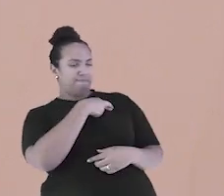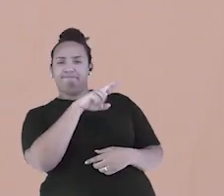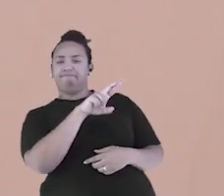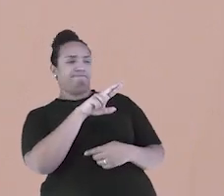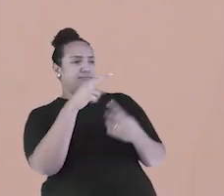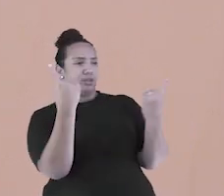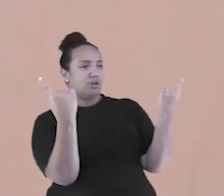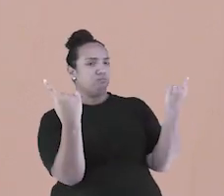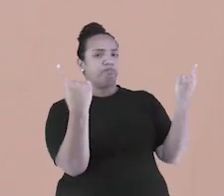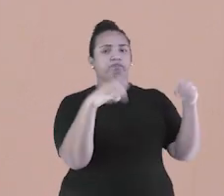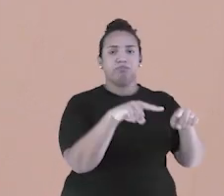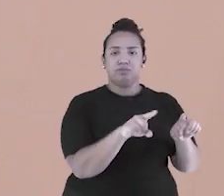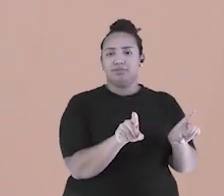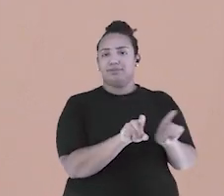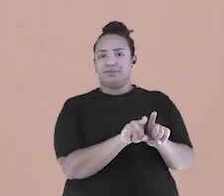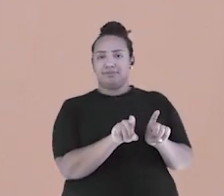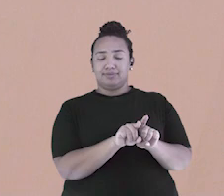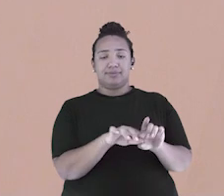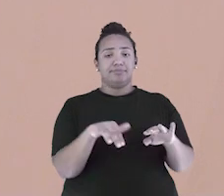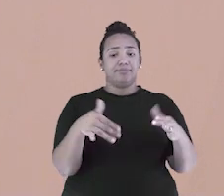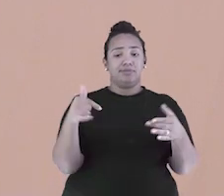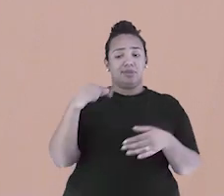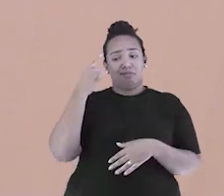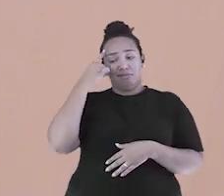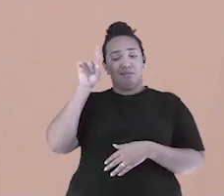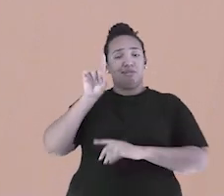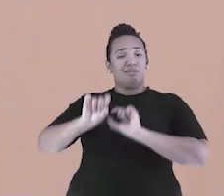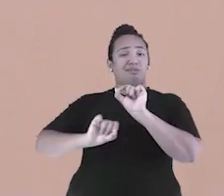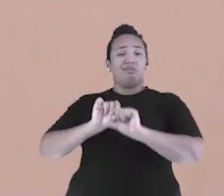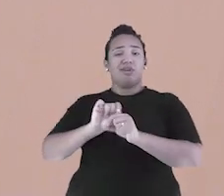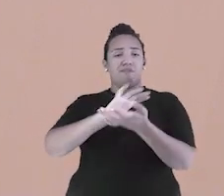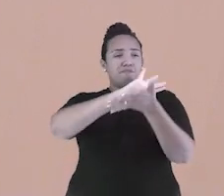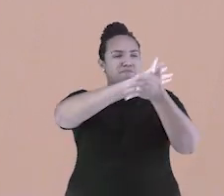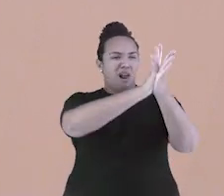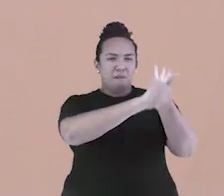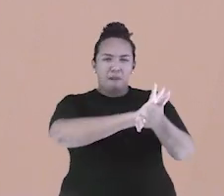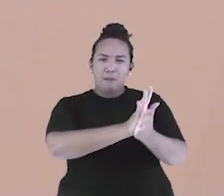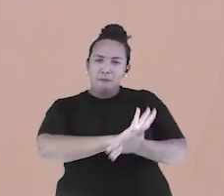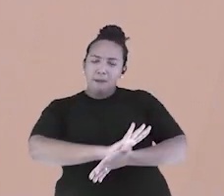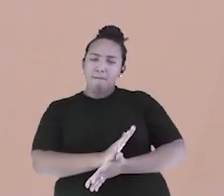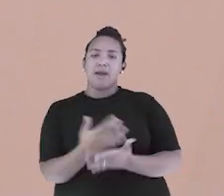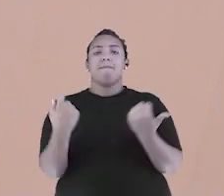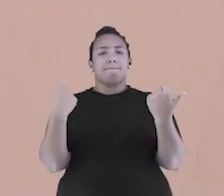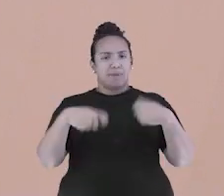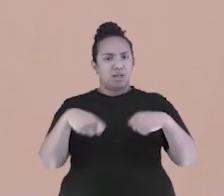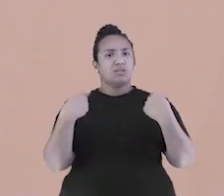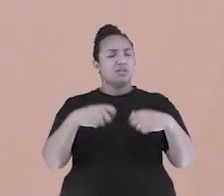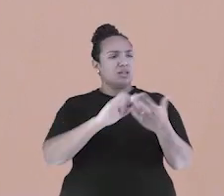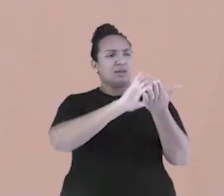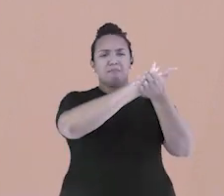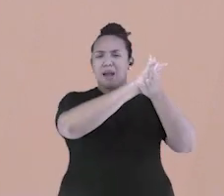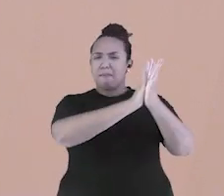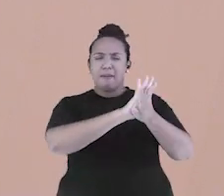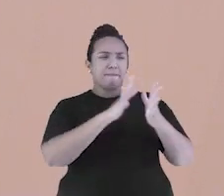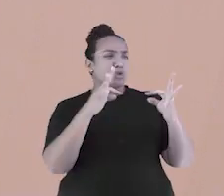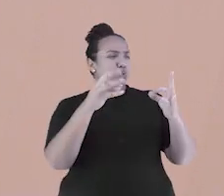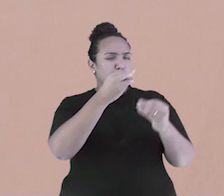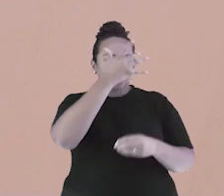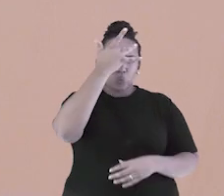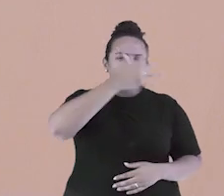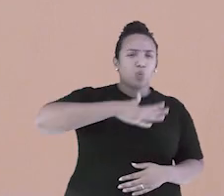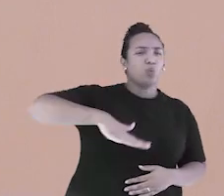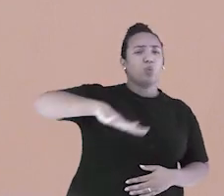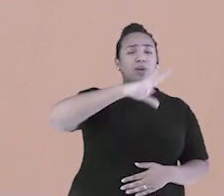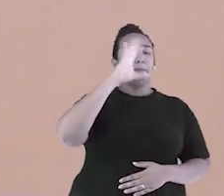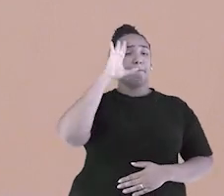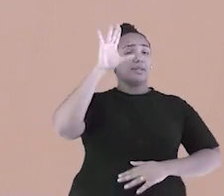e o Alcorão, tendendo a ideias radicais e que necessitavam ser impostas a todos e todas, principalmente